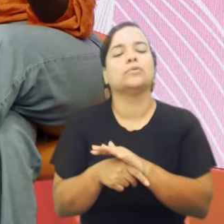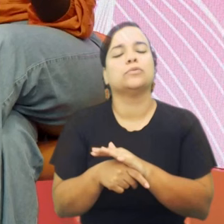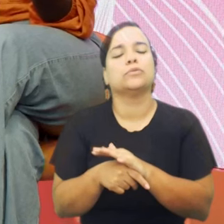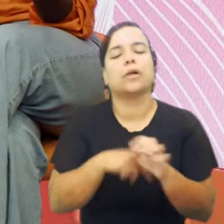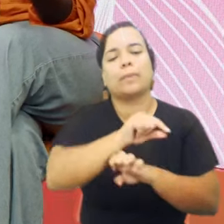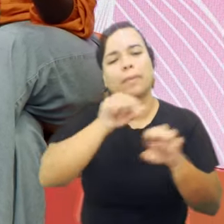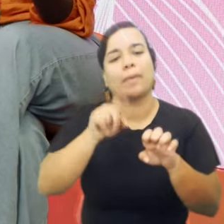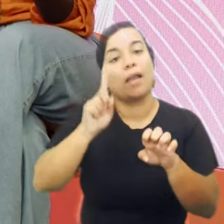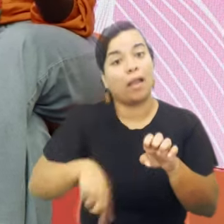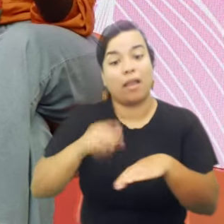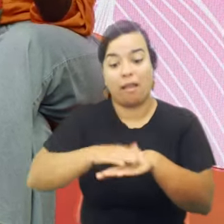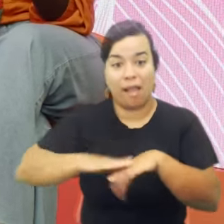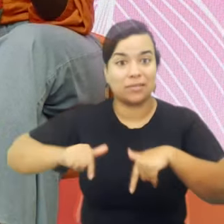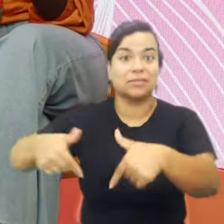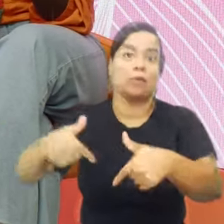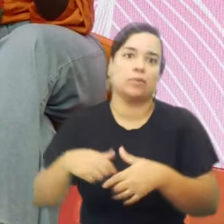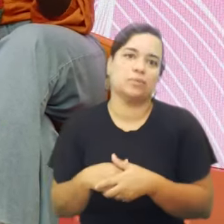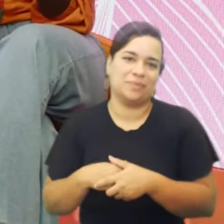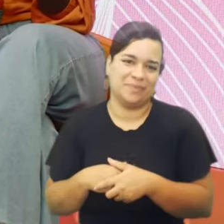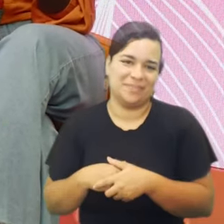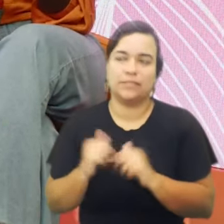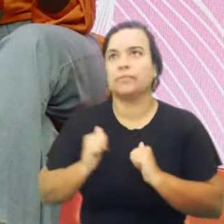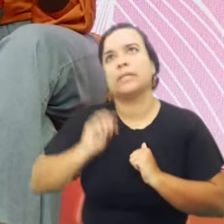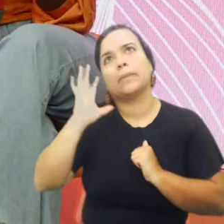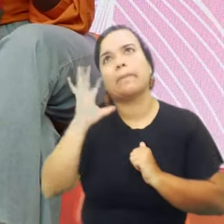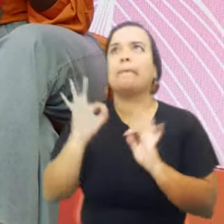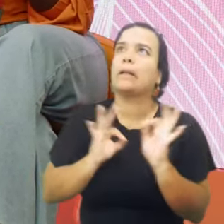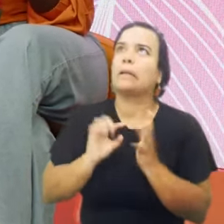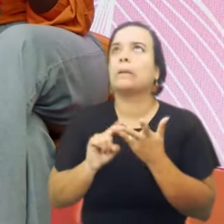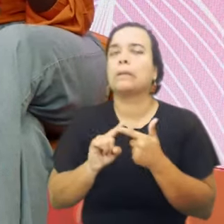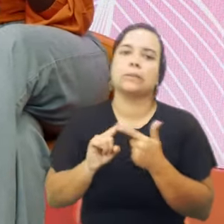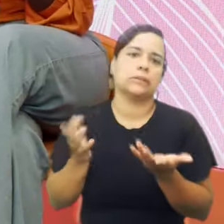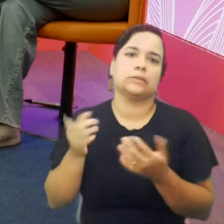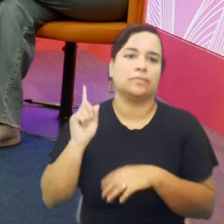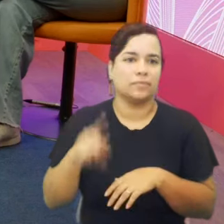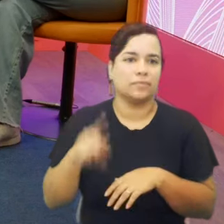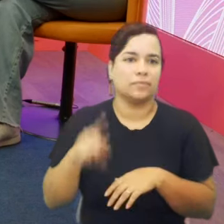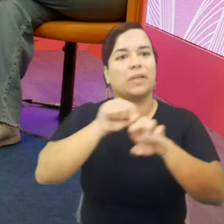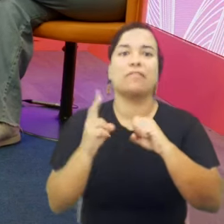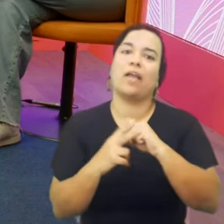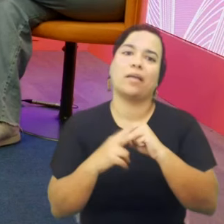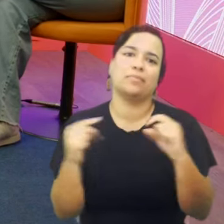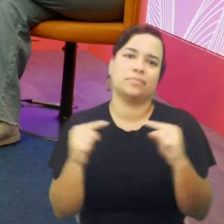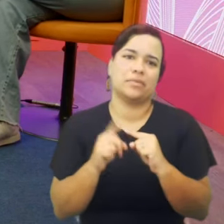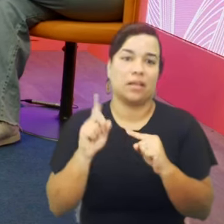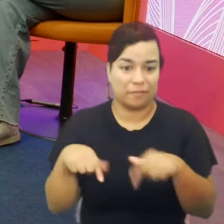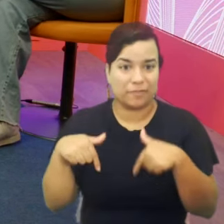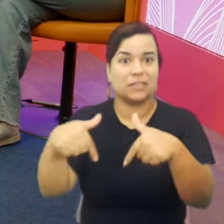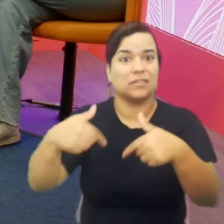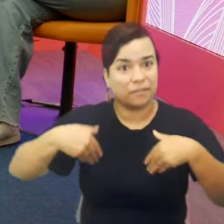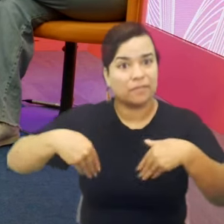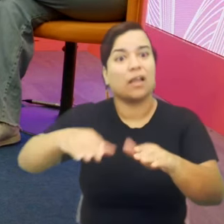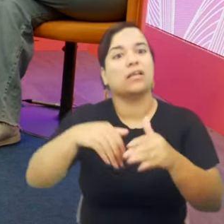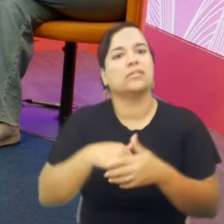o fazer. Porque você precisa realmente ter... Tanto que é um verbo, né? Empreender, né? Exatamente, fazer.